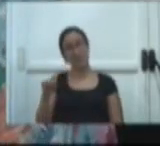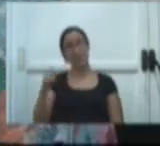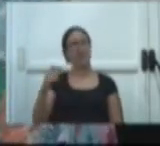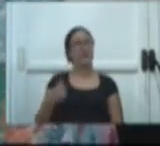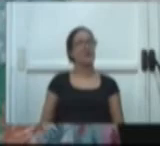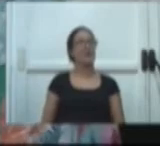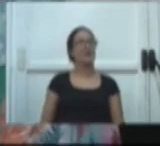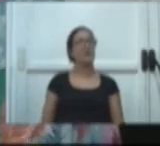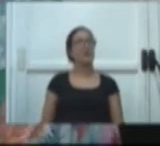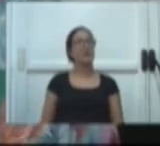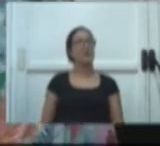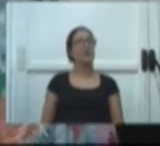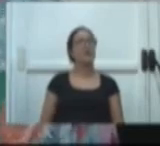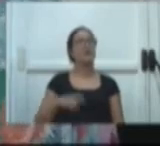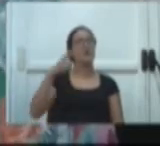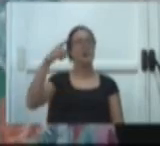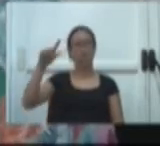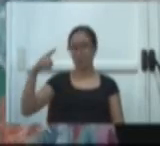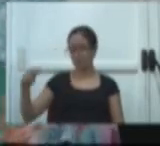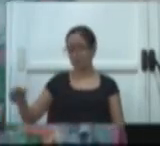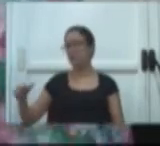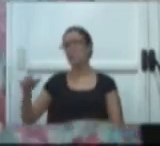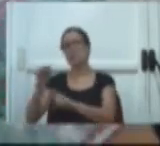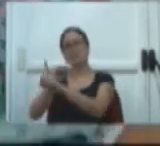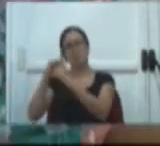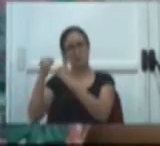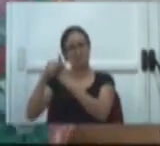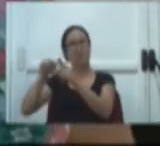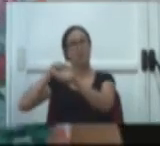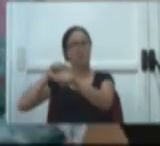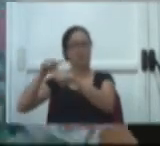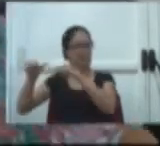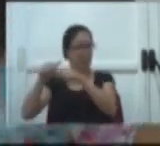outras frentes e muito mais frentes sociais. Obrigada.